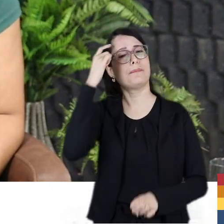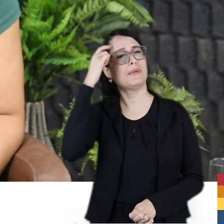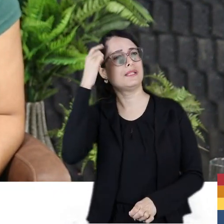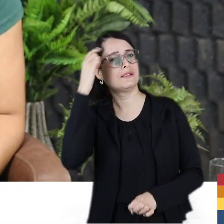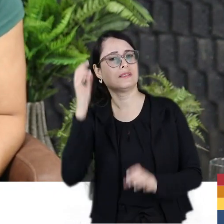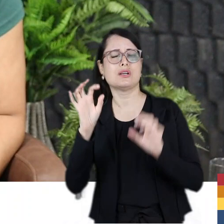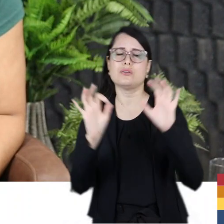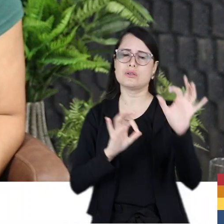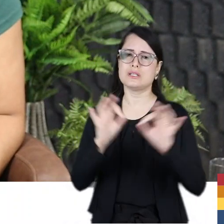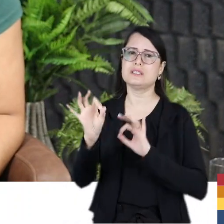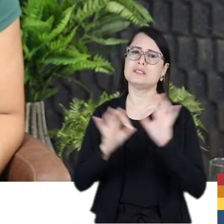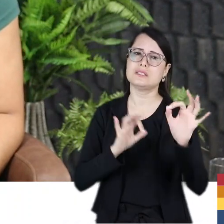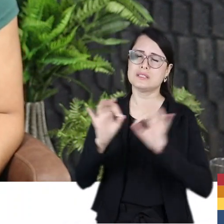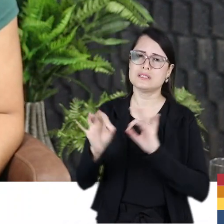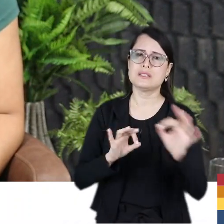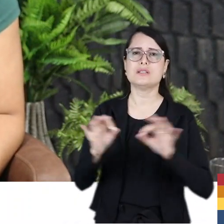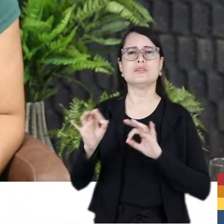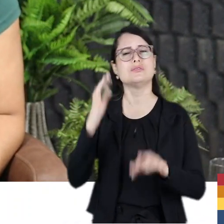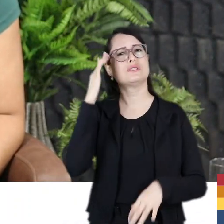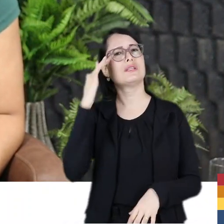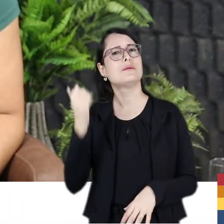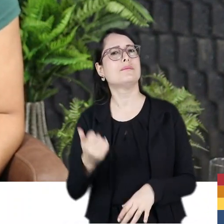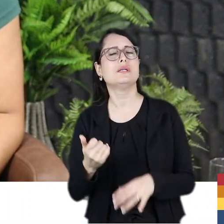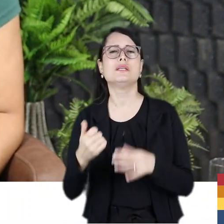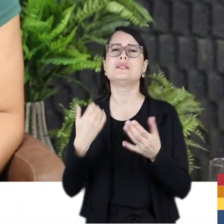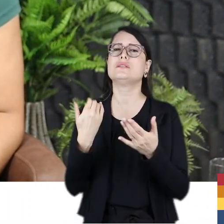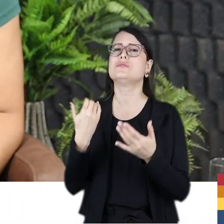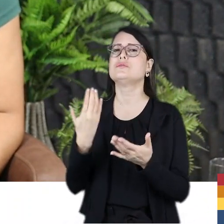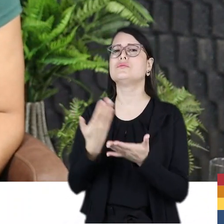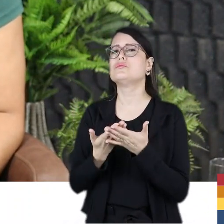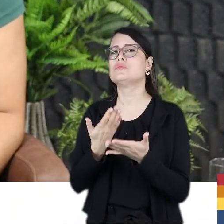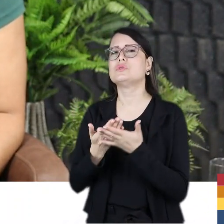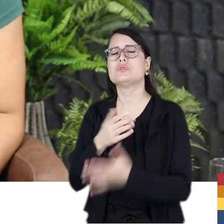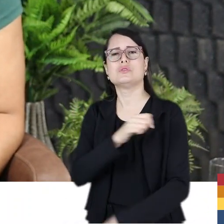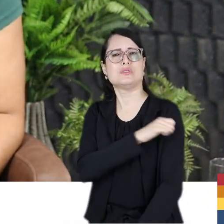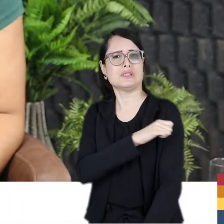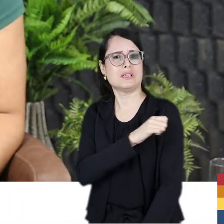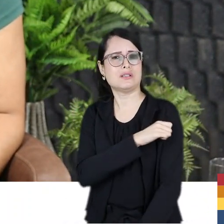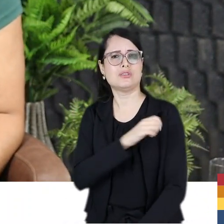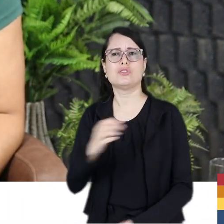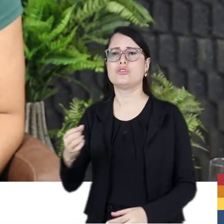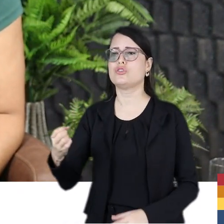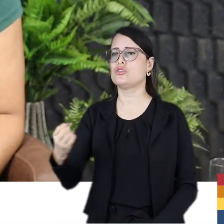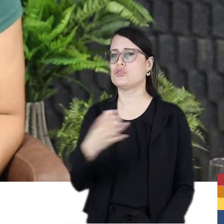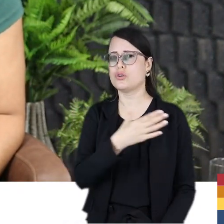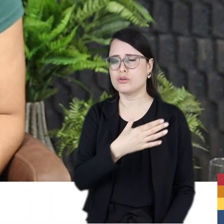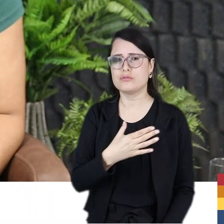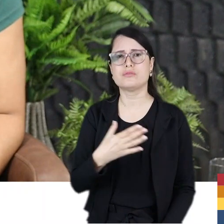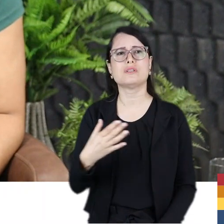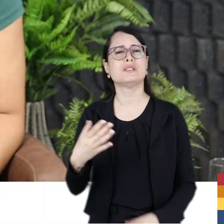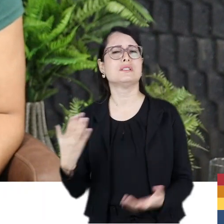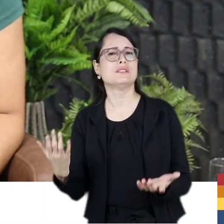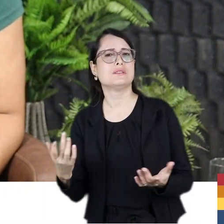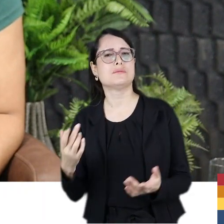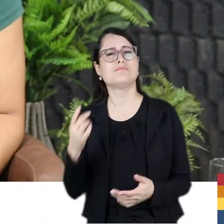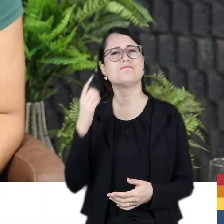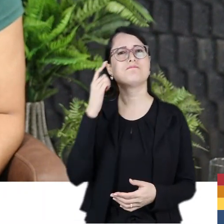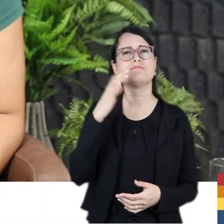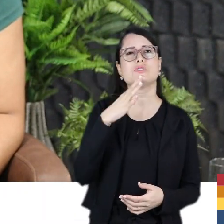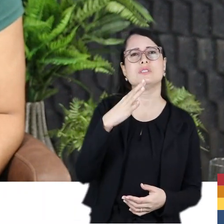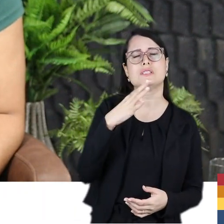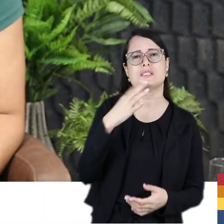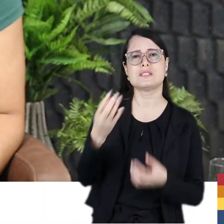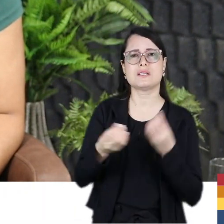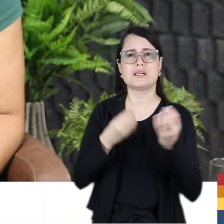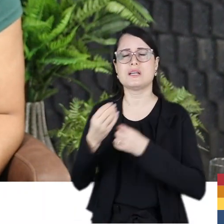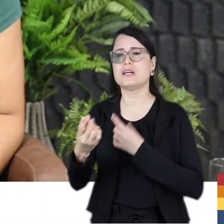partir de novas concepções, concepções de interação, trazer a discussão da necessidade da